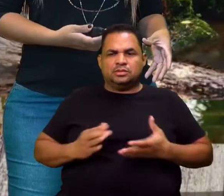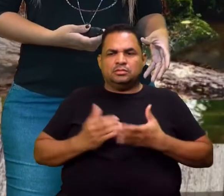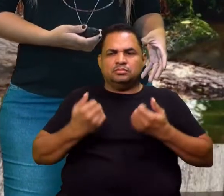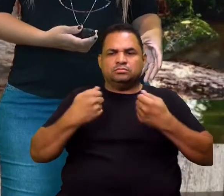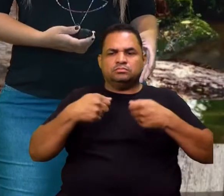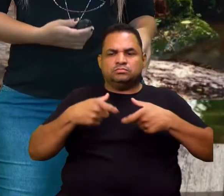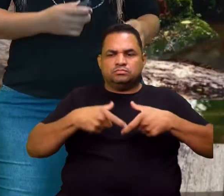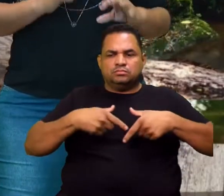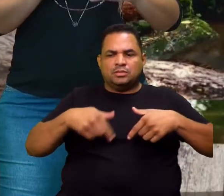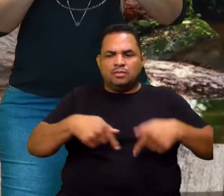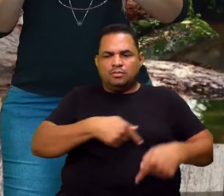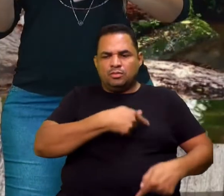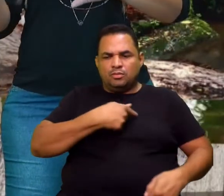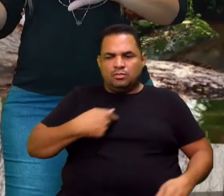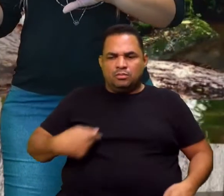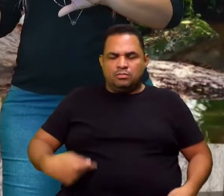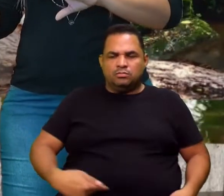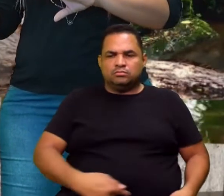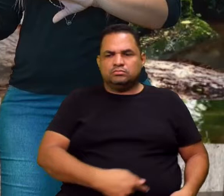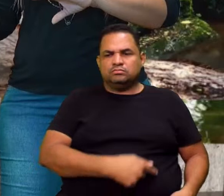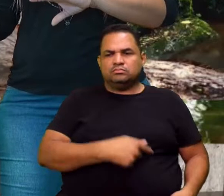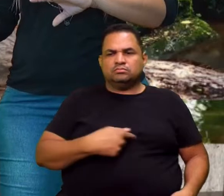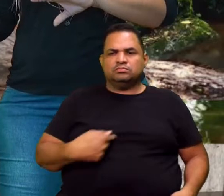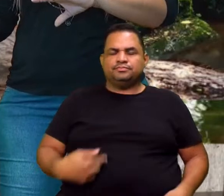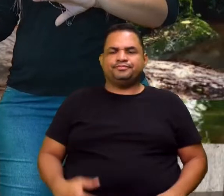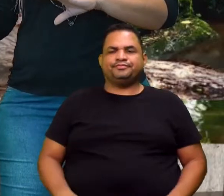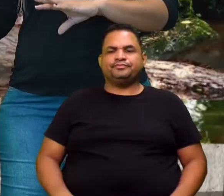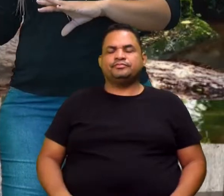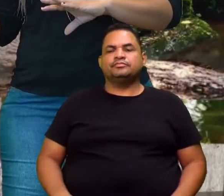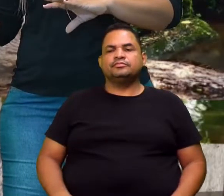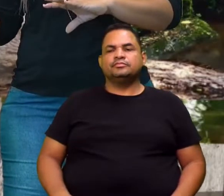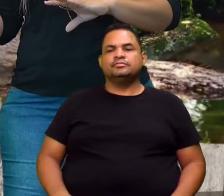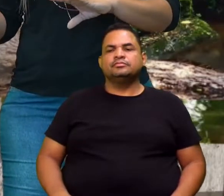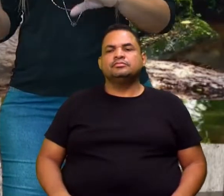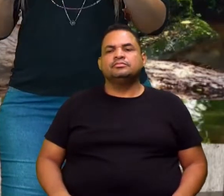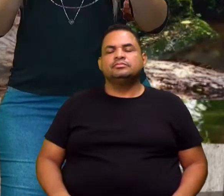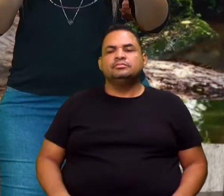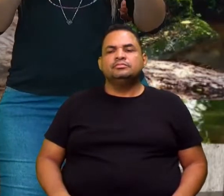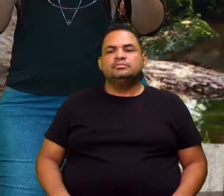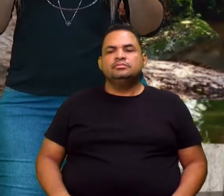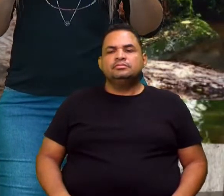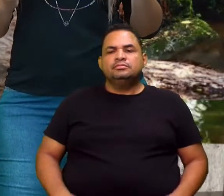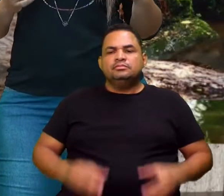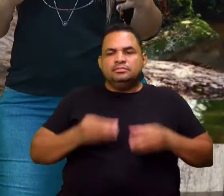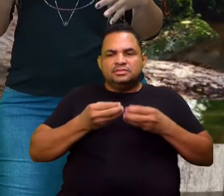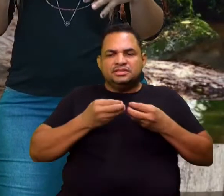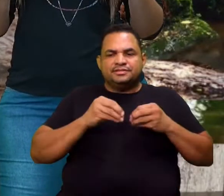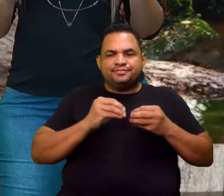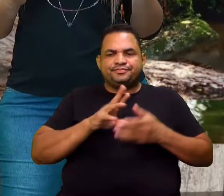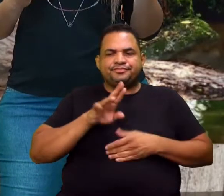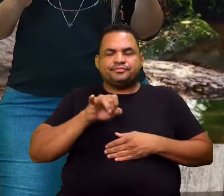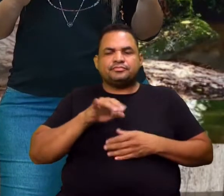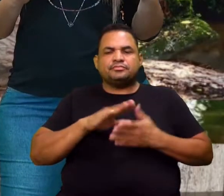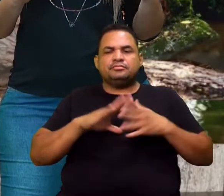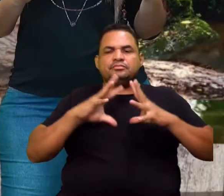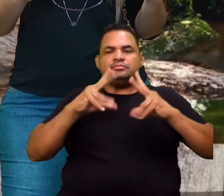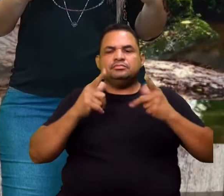permitindo, né? Também tem tudo, como lá tá no ovozinho, no ovo das aves, vai estar lá o vitelo, vai estar